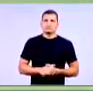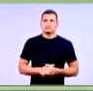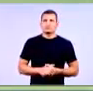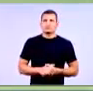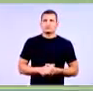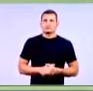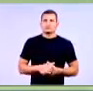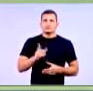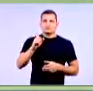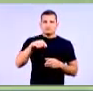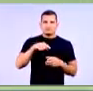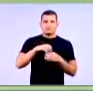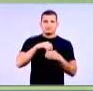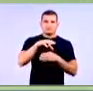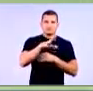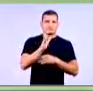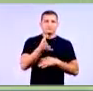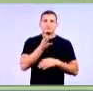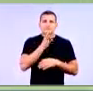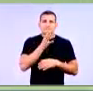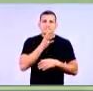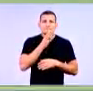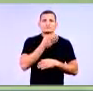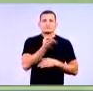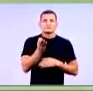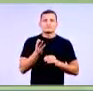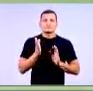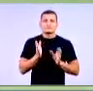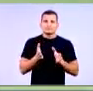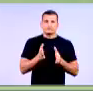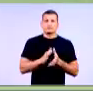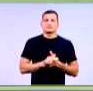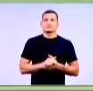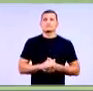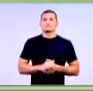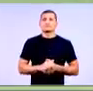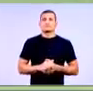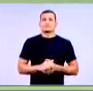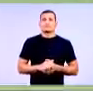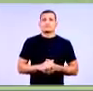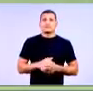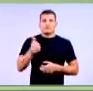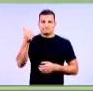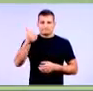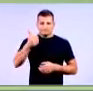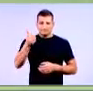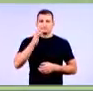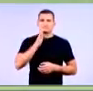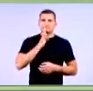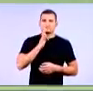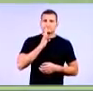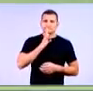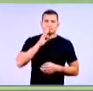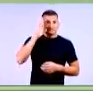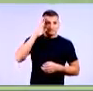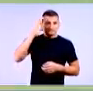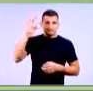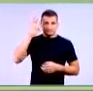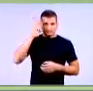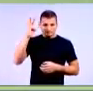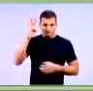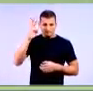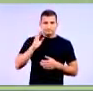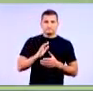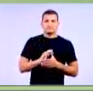é um conteúdo já conhecido por vocês, Primeiramente, conhecer a teoria,